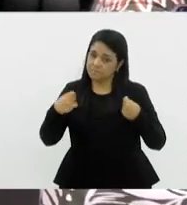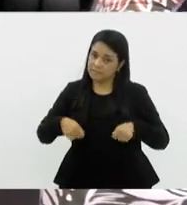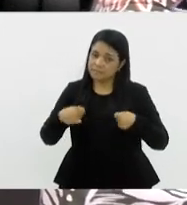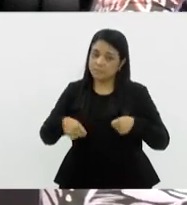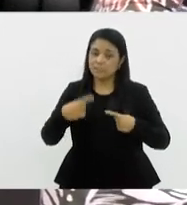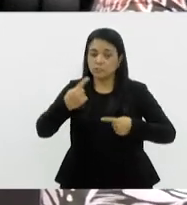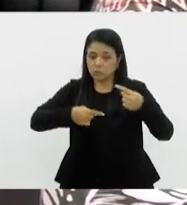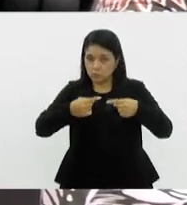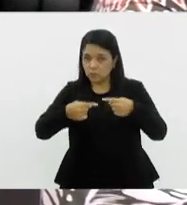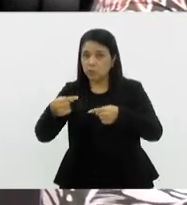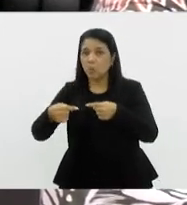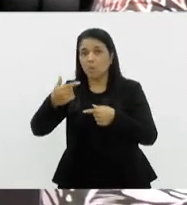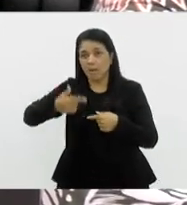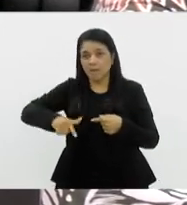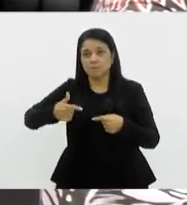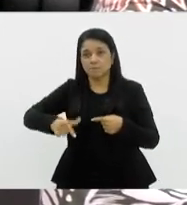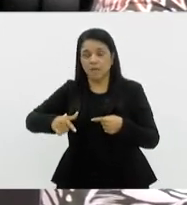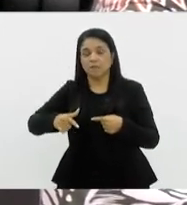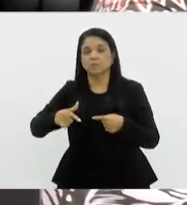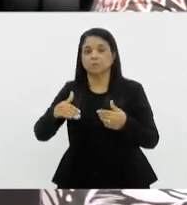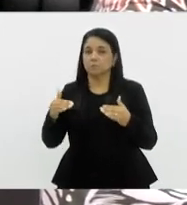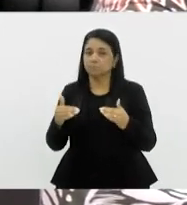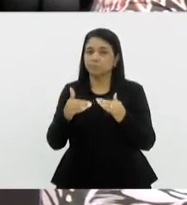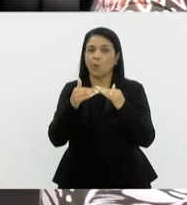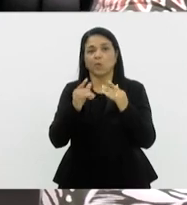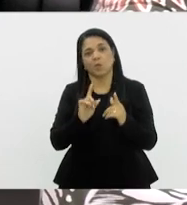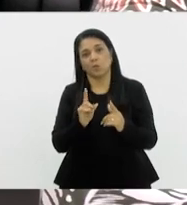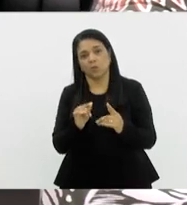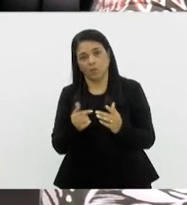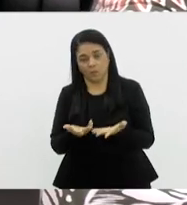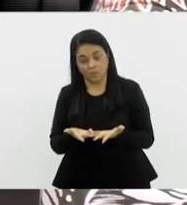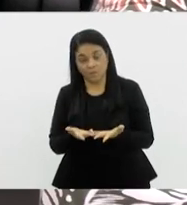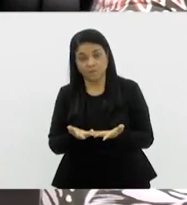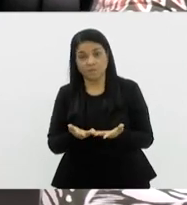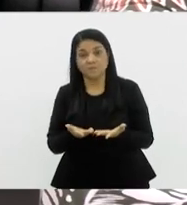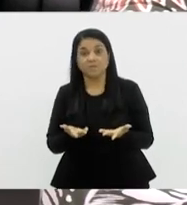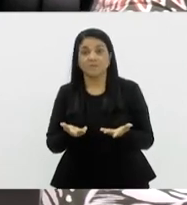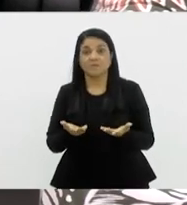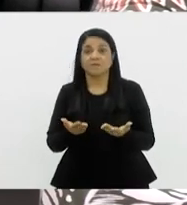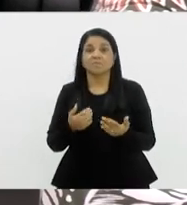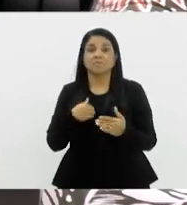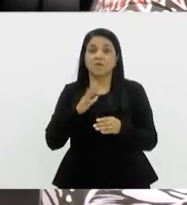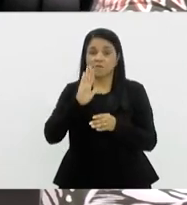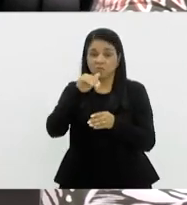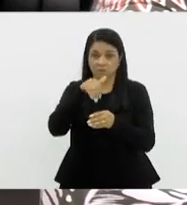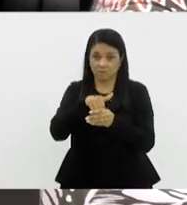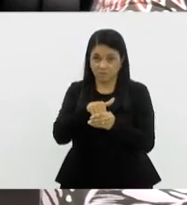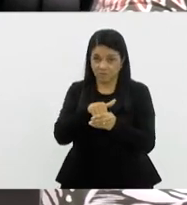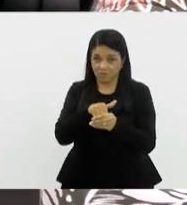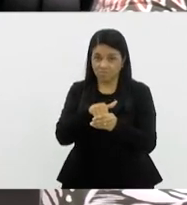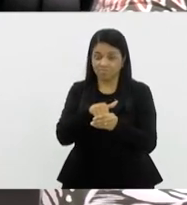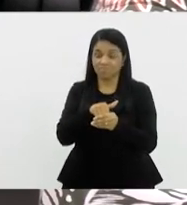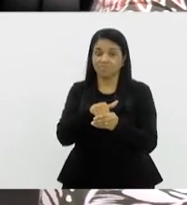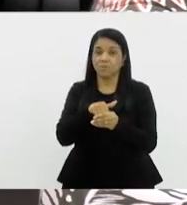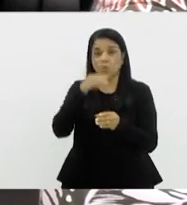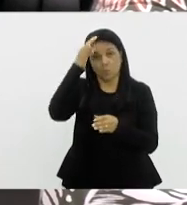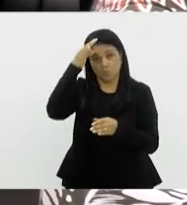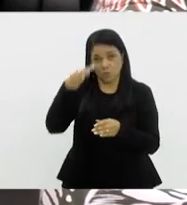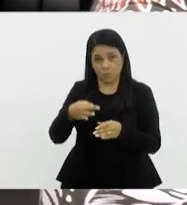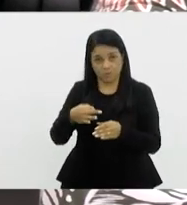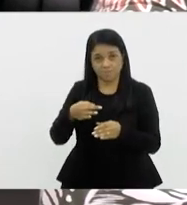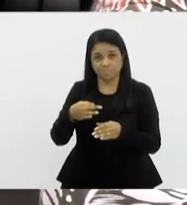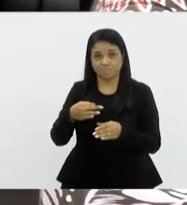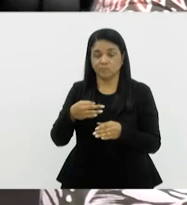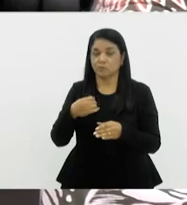se é possível chegar a uma convergência ou não. Mas, se encaminhando para a votação, né, a minha compreensão é de que isso não pode